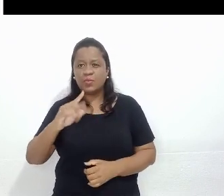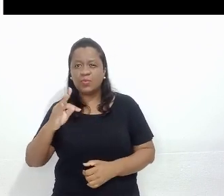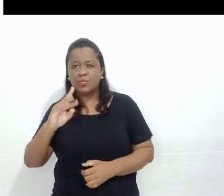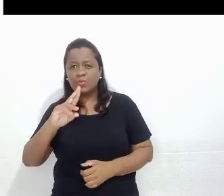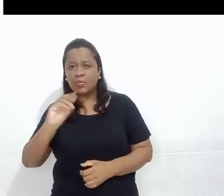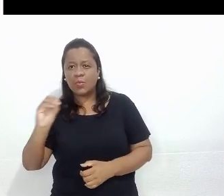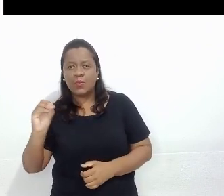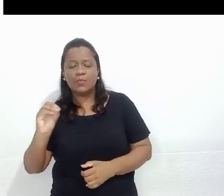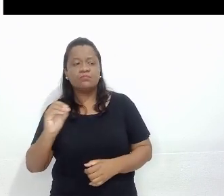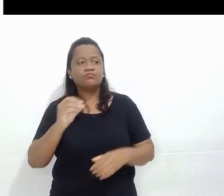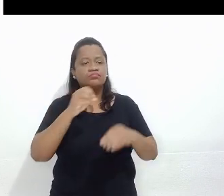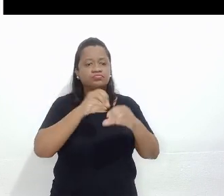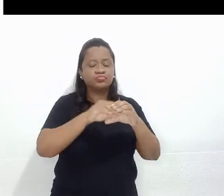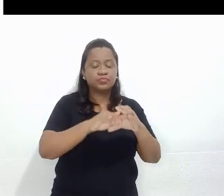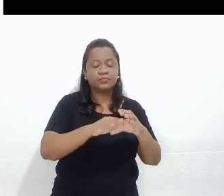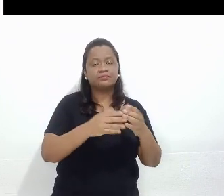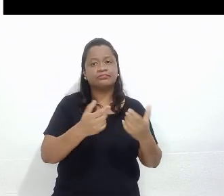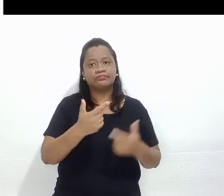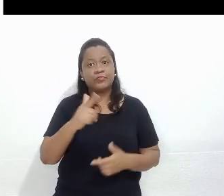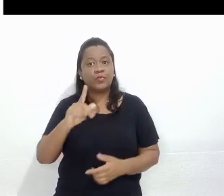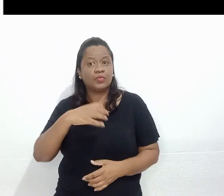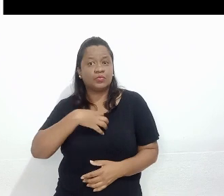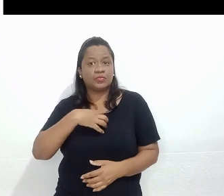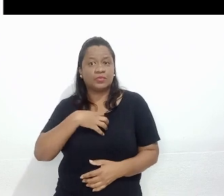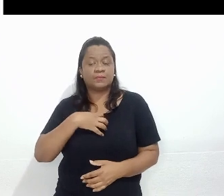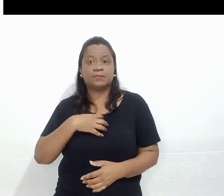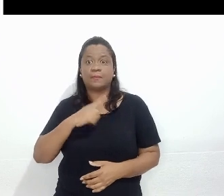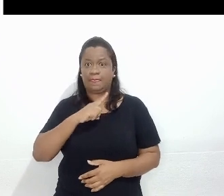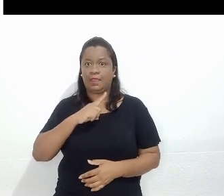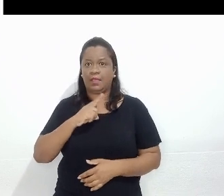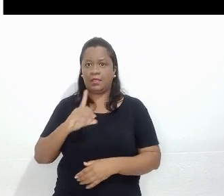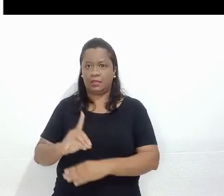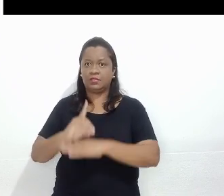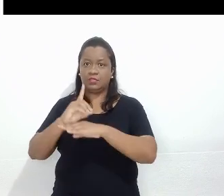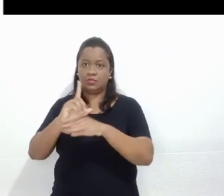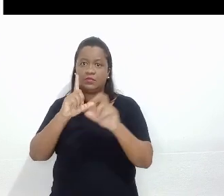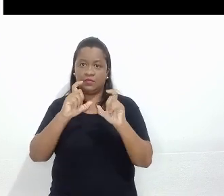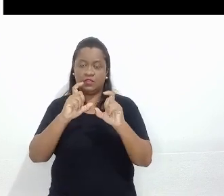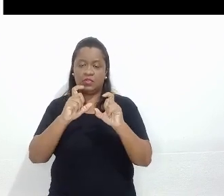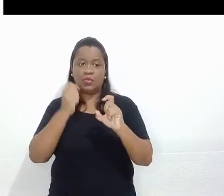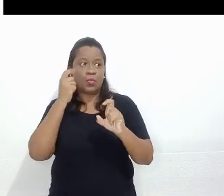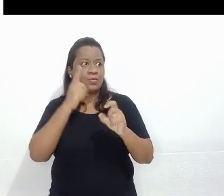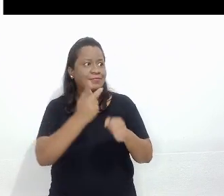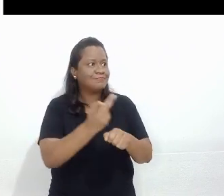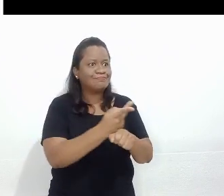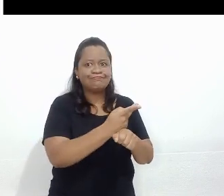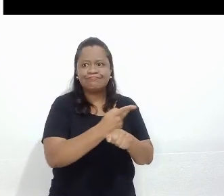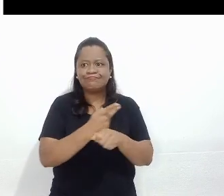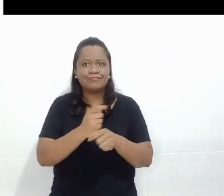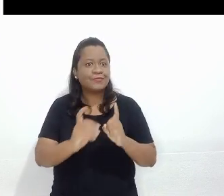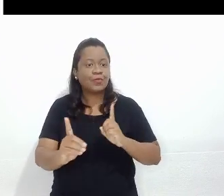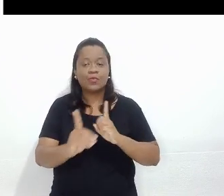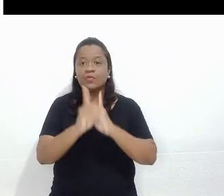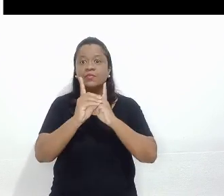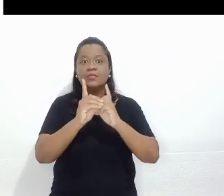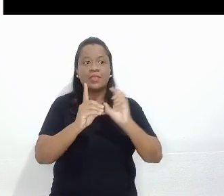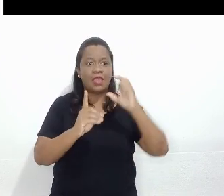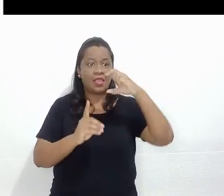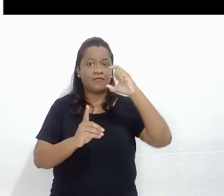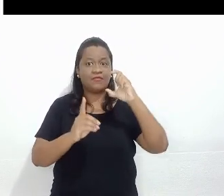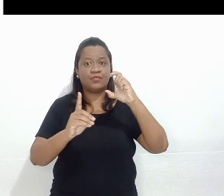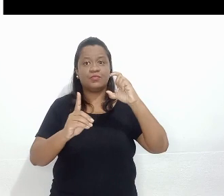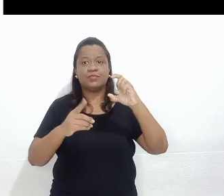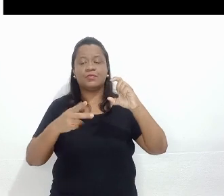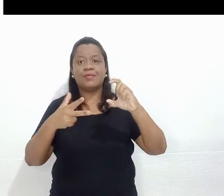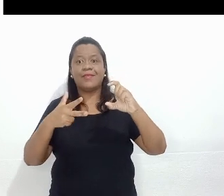forma. Tem diretores de fotografia que às vezes não conseguem encontrar um filtro ideal para o que ele quer, então ele